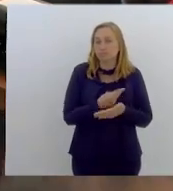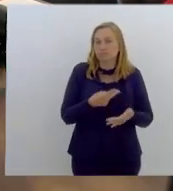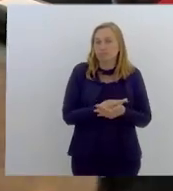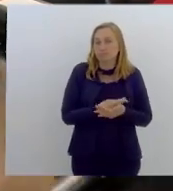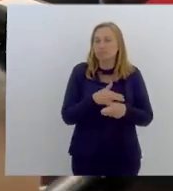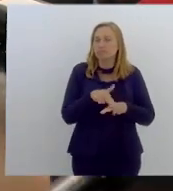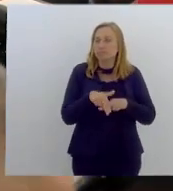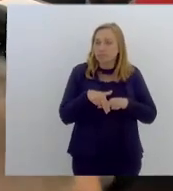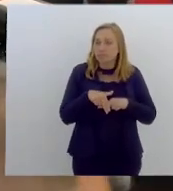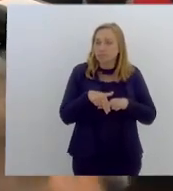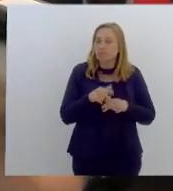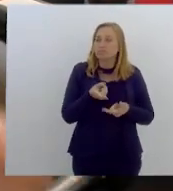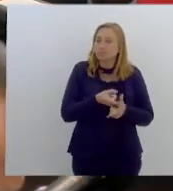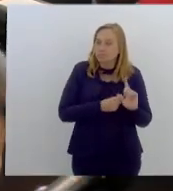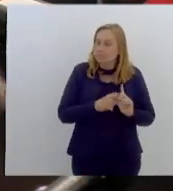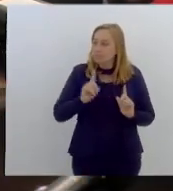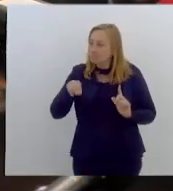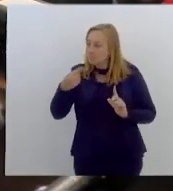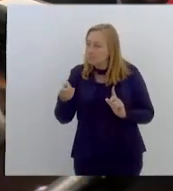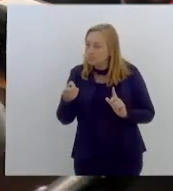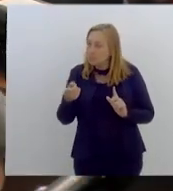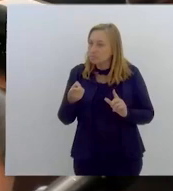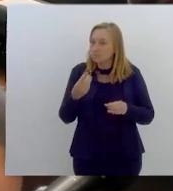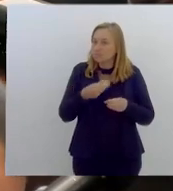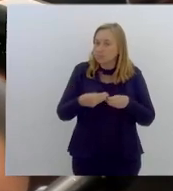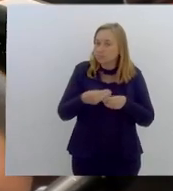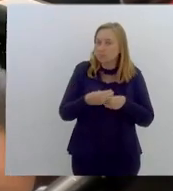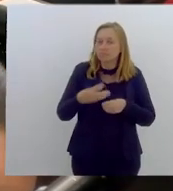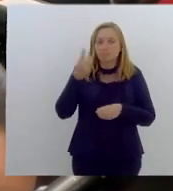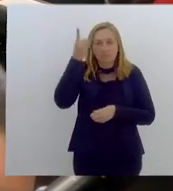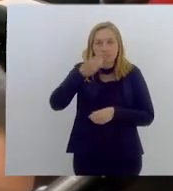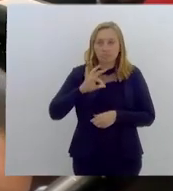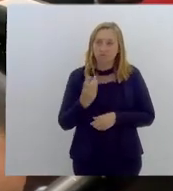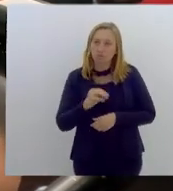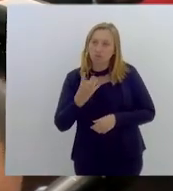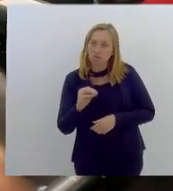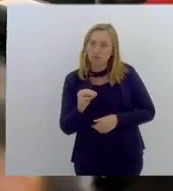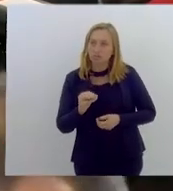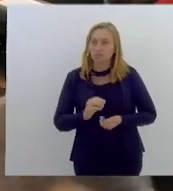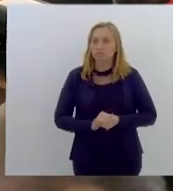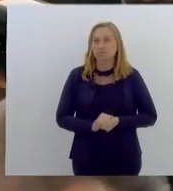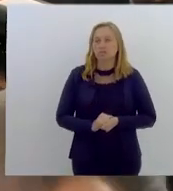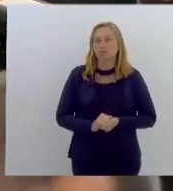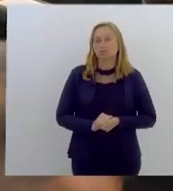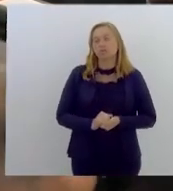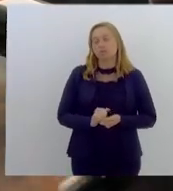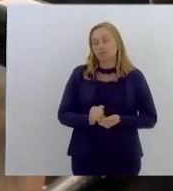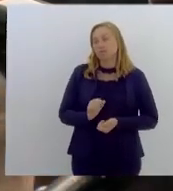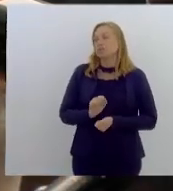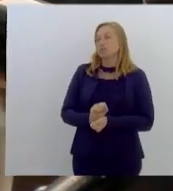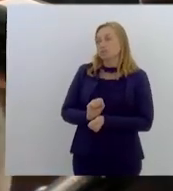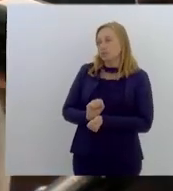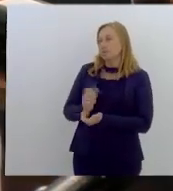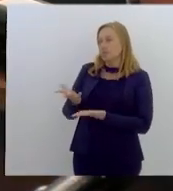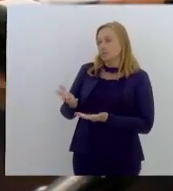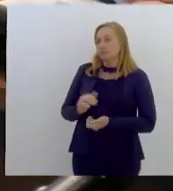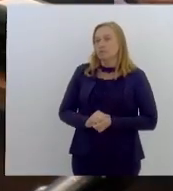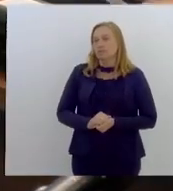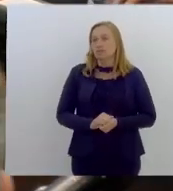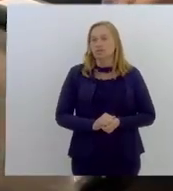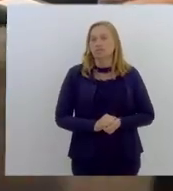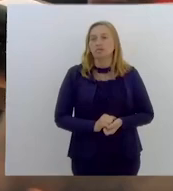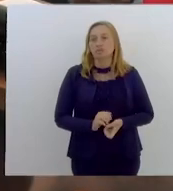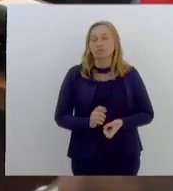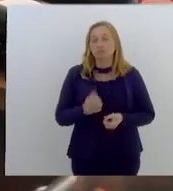há uma dívida dos outros municípios para com ele. Deputado Chico Machado, Chico, por favor, Chico. Não,